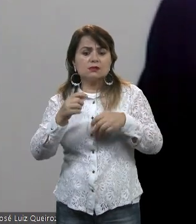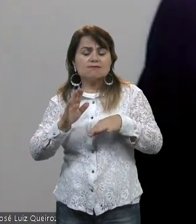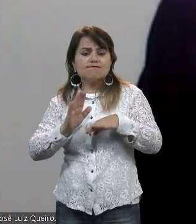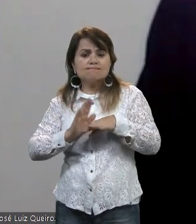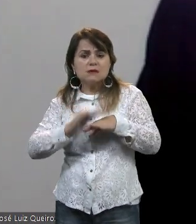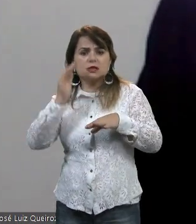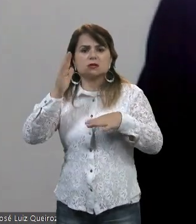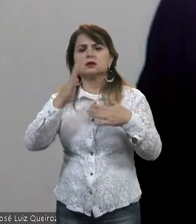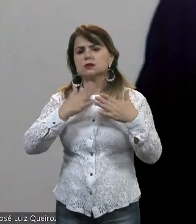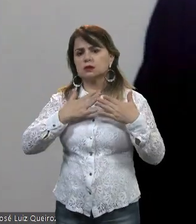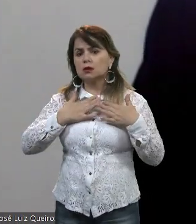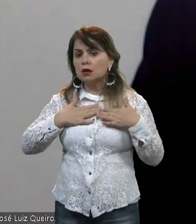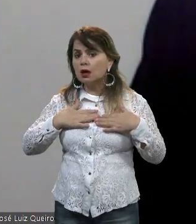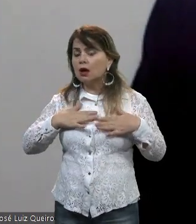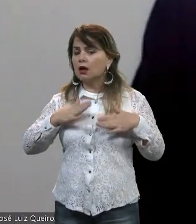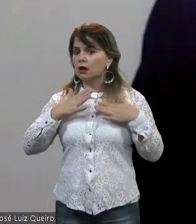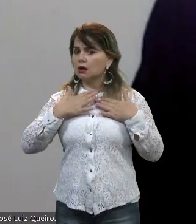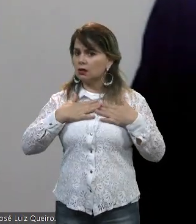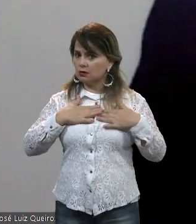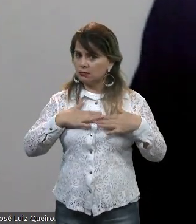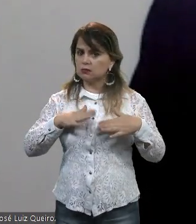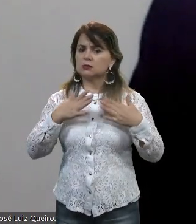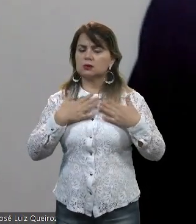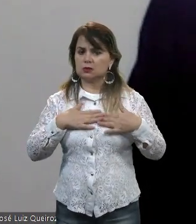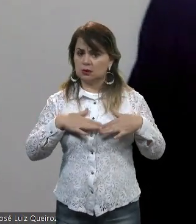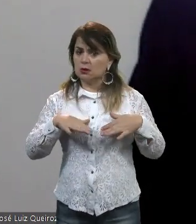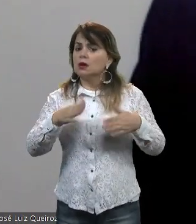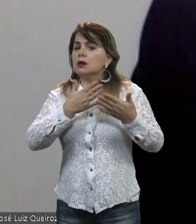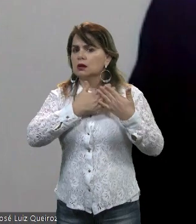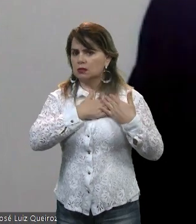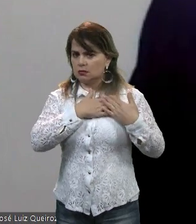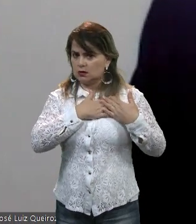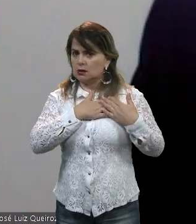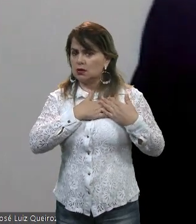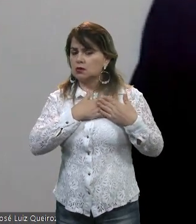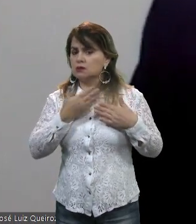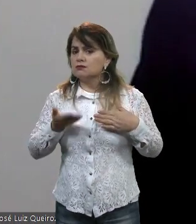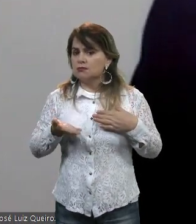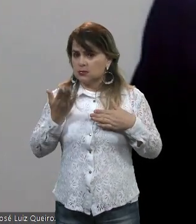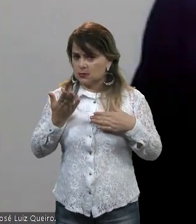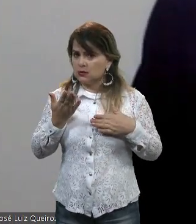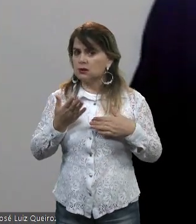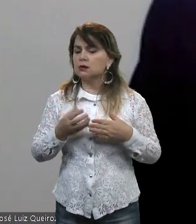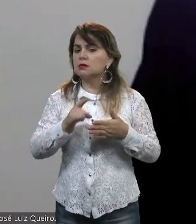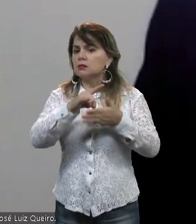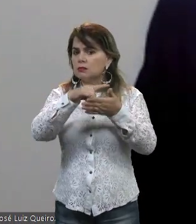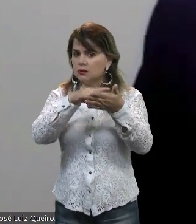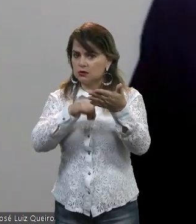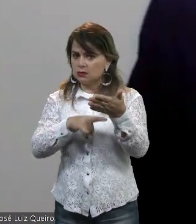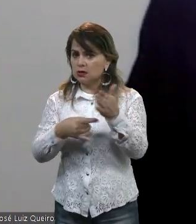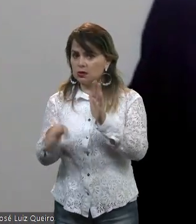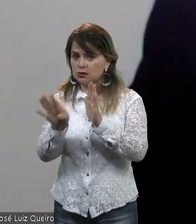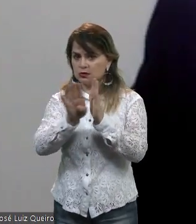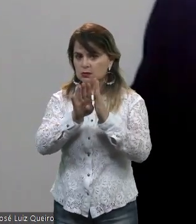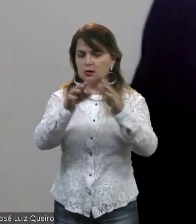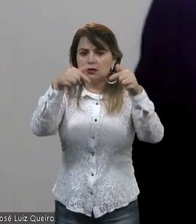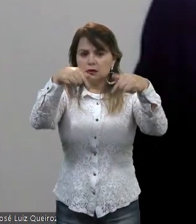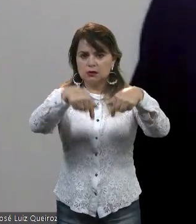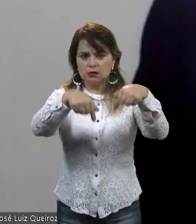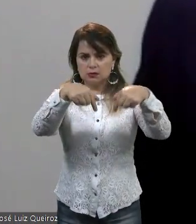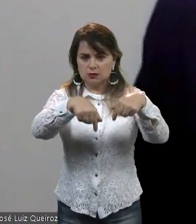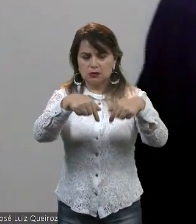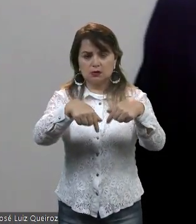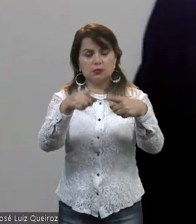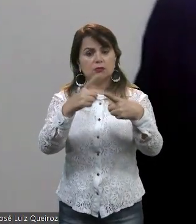de... Não me vi outra palavra, mais responsabilidade dos projetos que venham para essa casa. A gente já está fazendo sessões